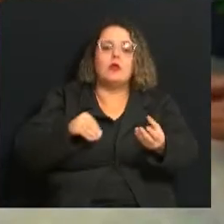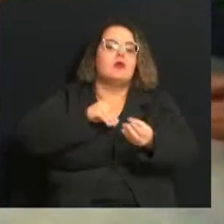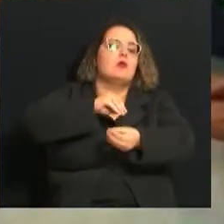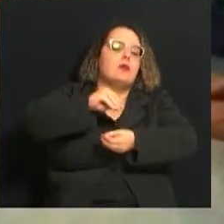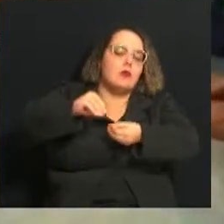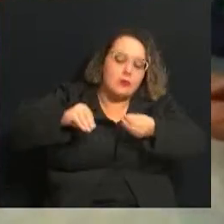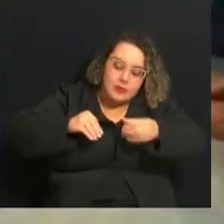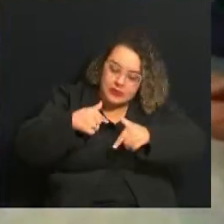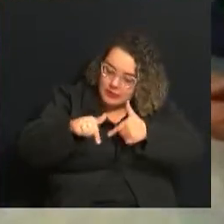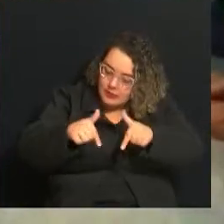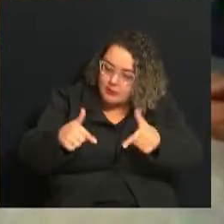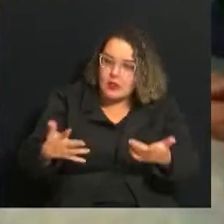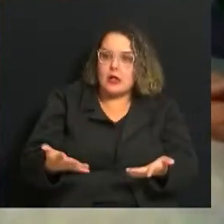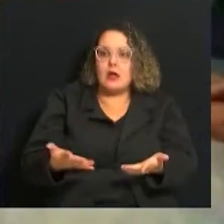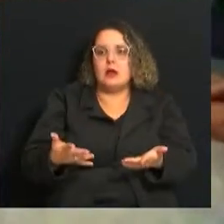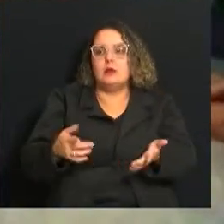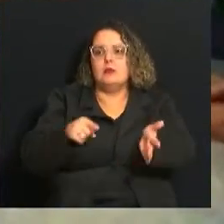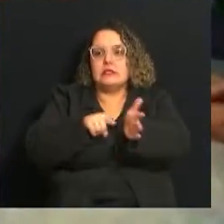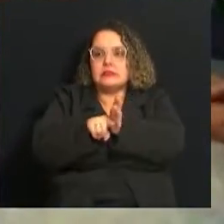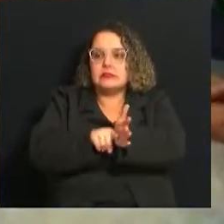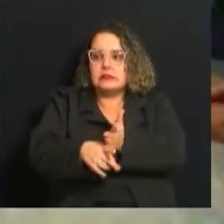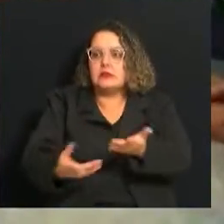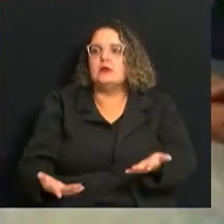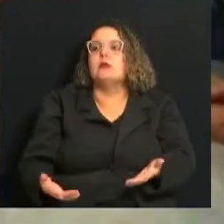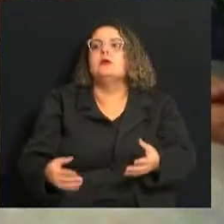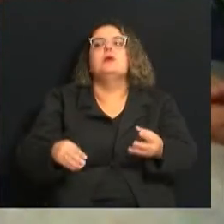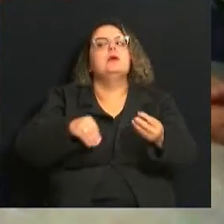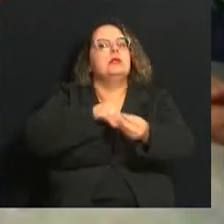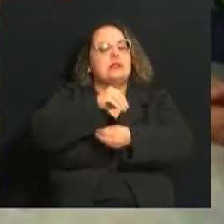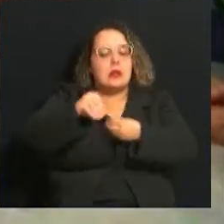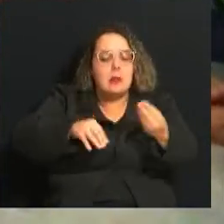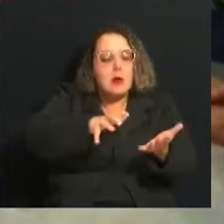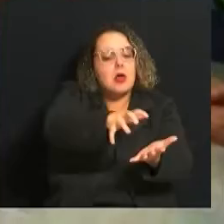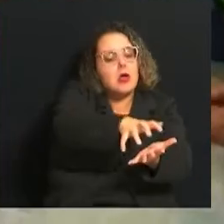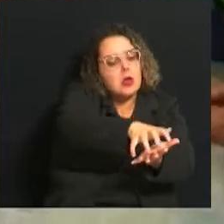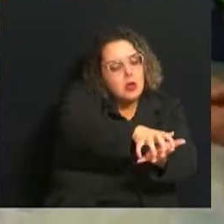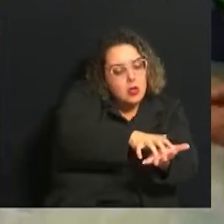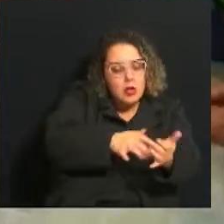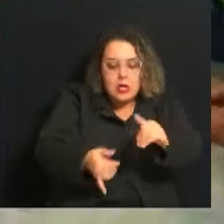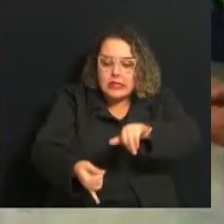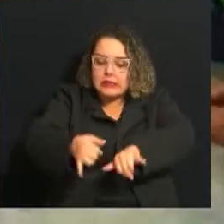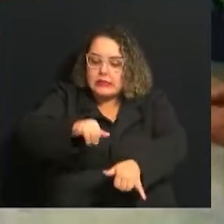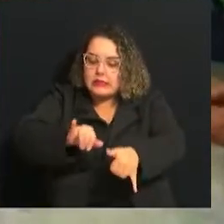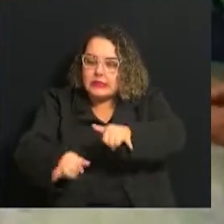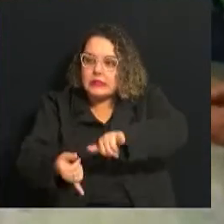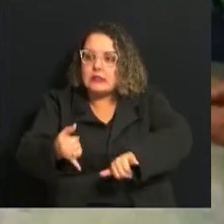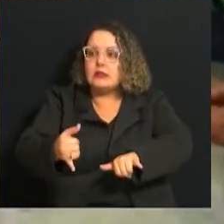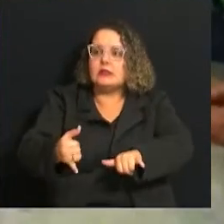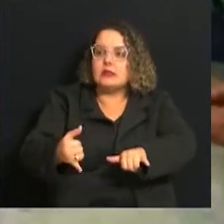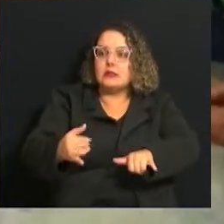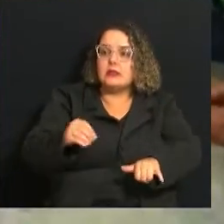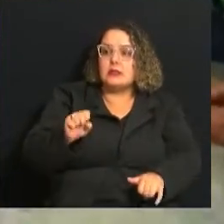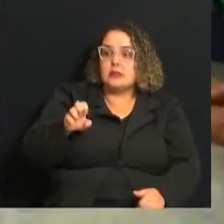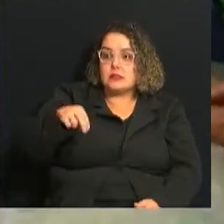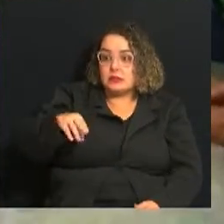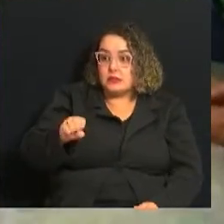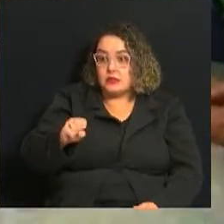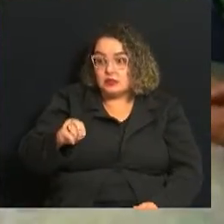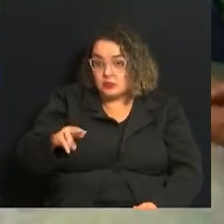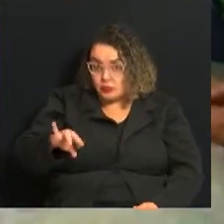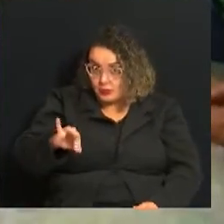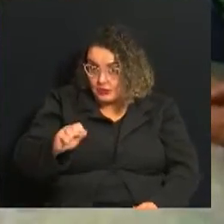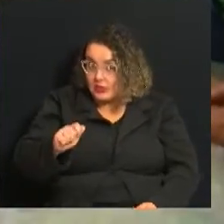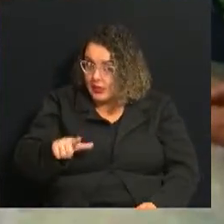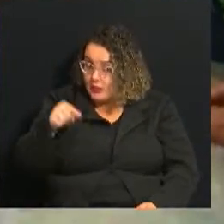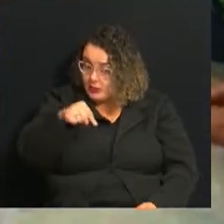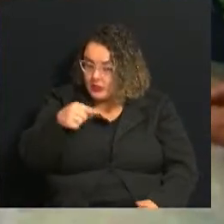trabalho, certamente... Sim. Né, trabalho agronômico, trabalho químico, trabalho na área sensorial. Então, conta pra gente caso. como foi essa pesquisa